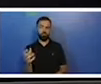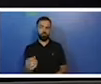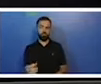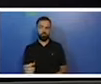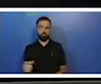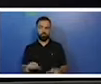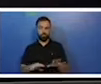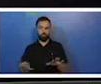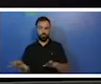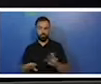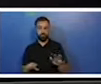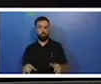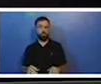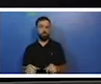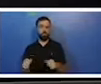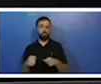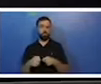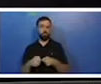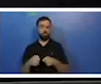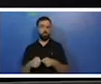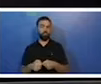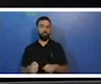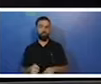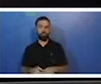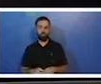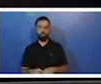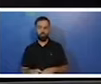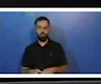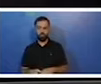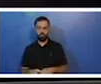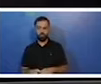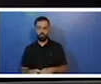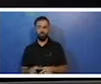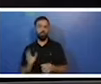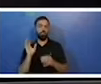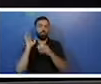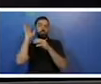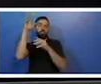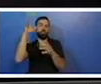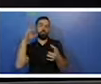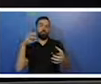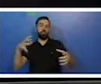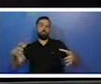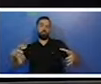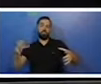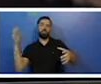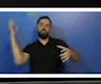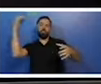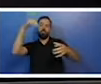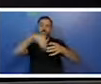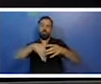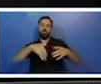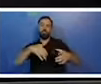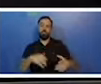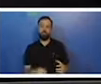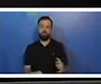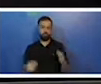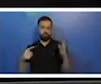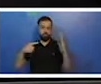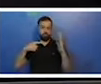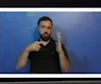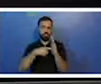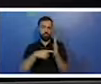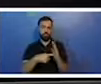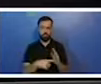executar os movimentos com as mãos e arremesso na sexta que é precisão no caso a